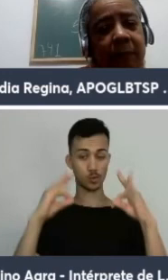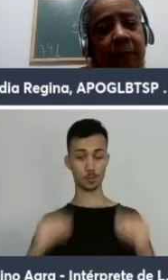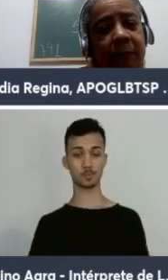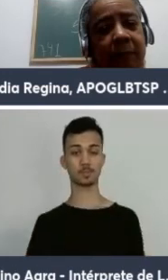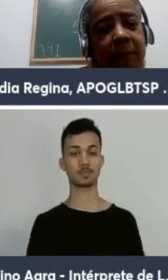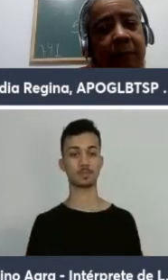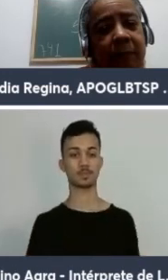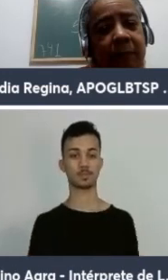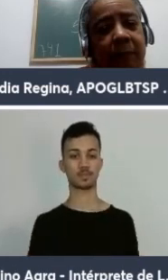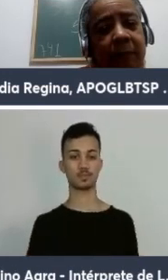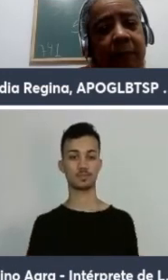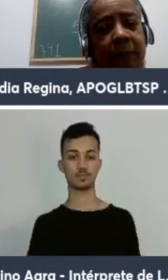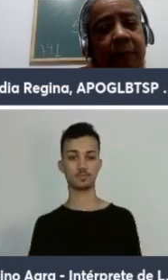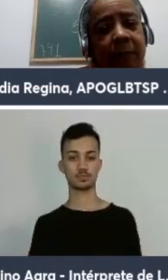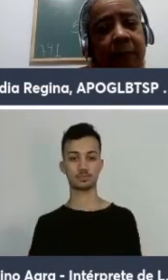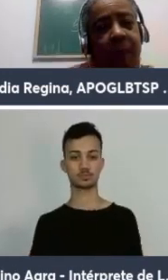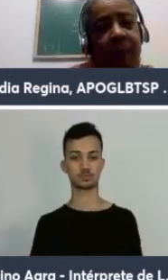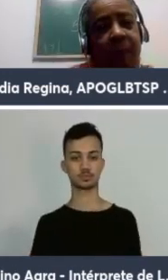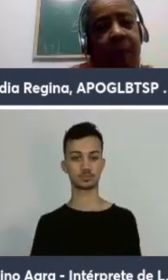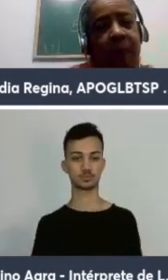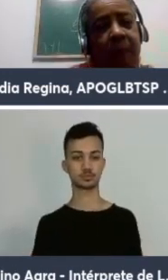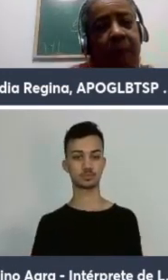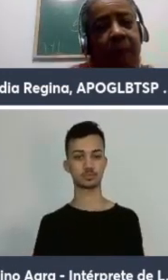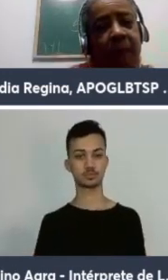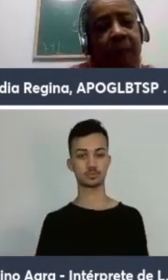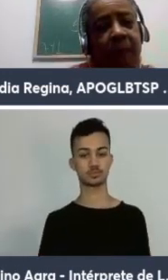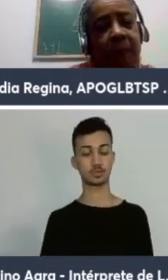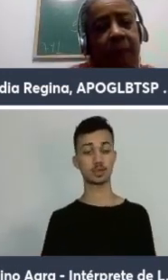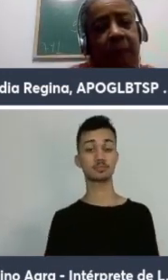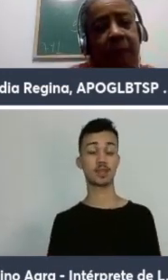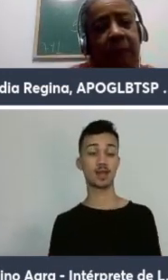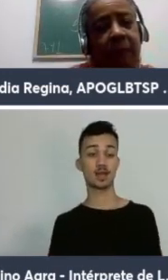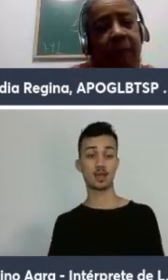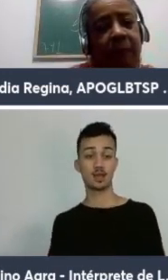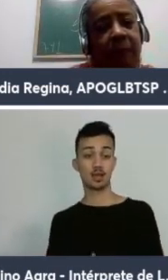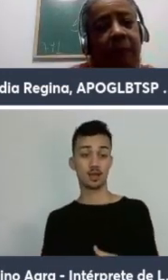Eu incrivelmente, eu constato que, como Dizzy Croquettes é atual